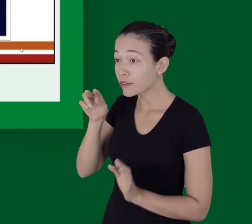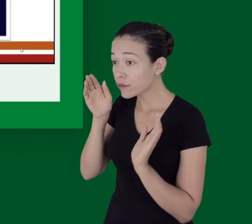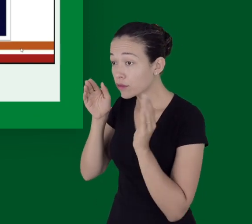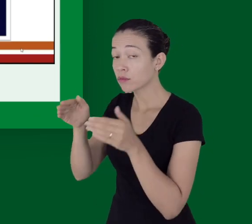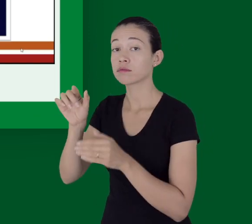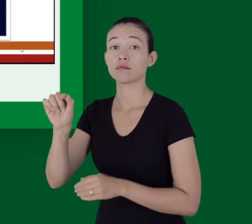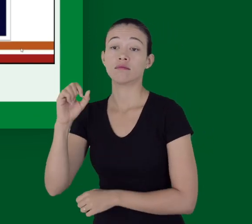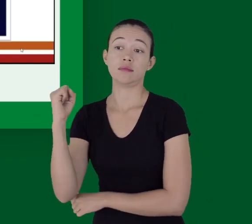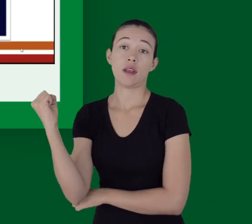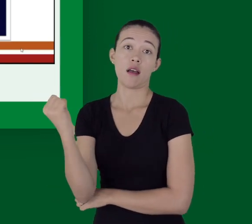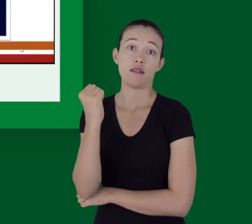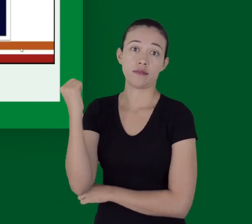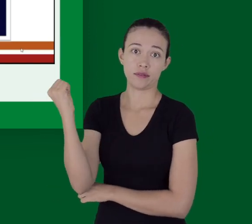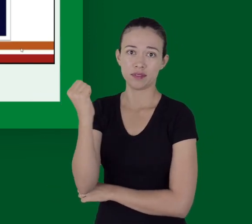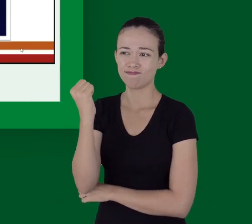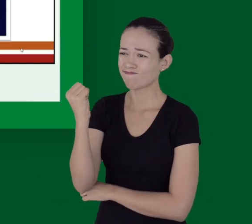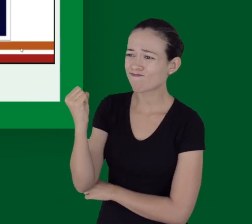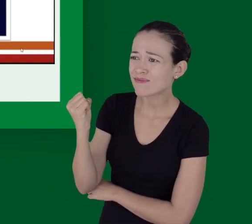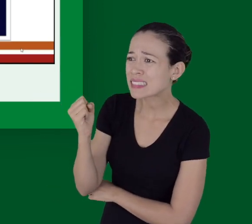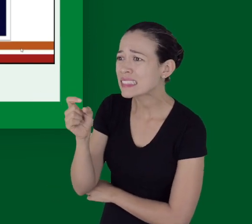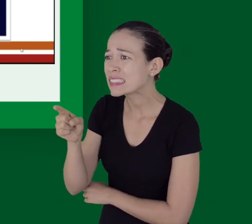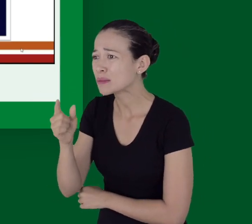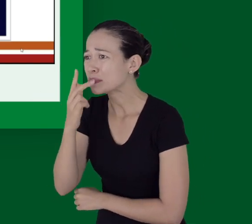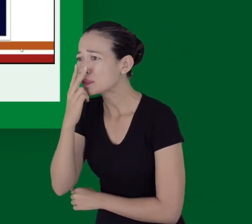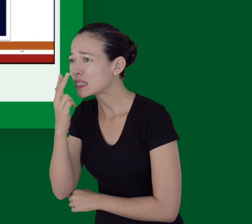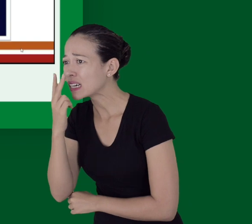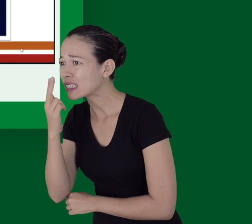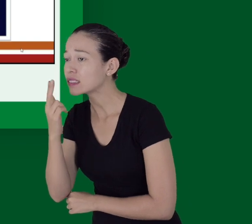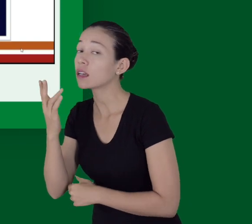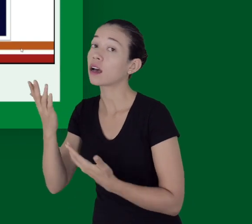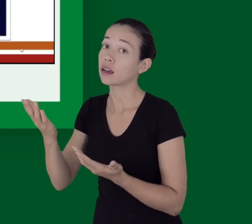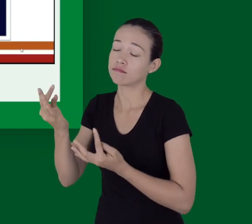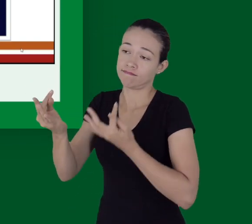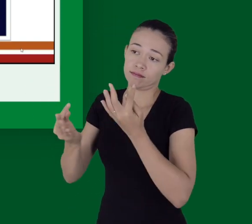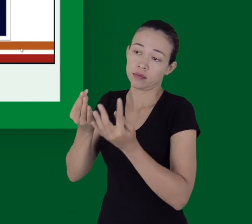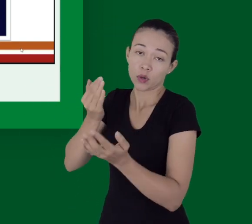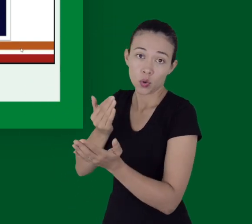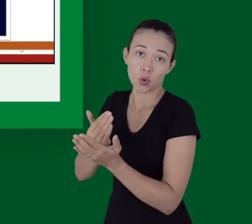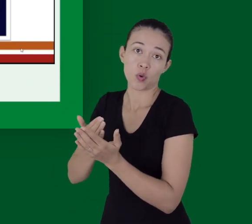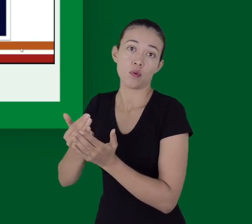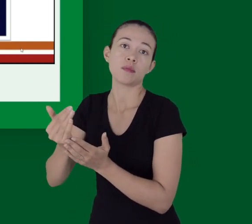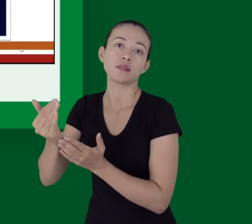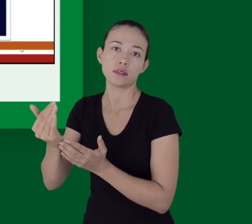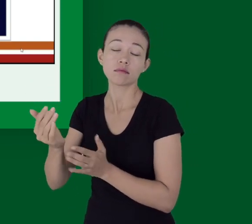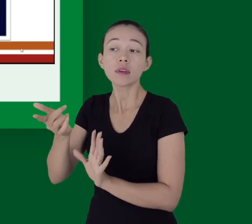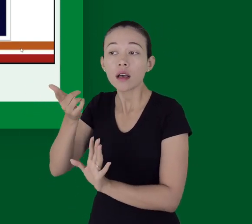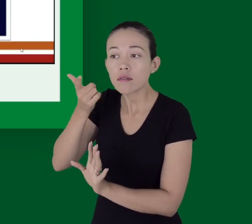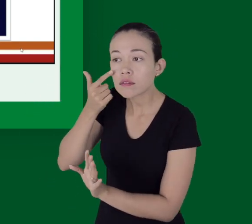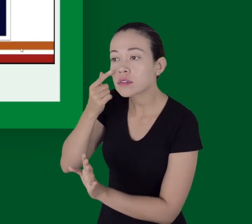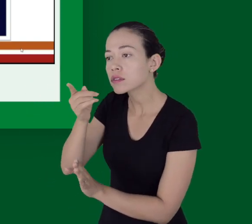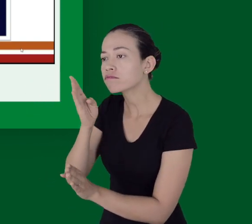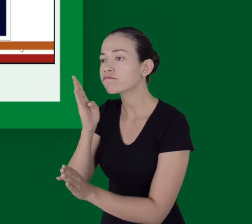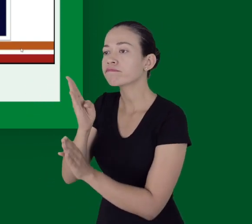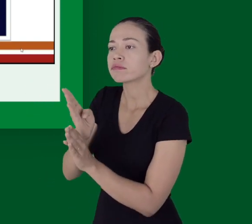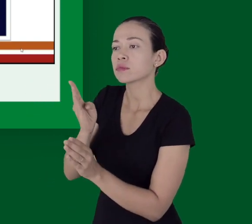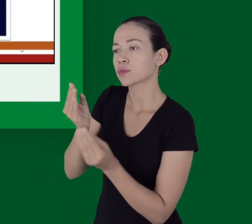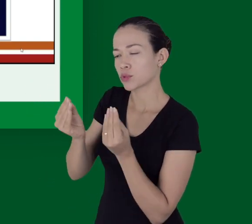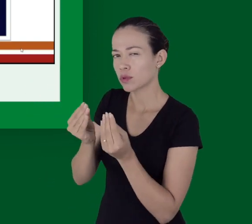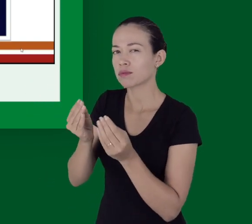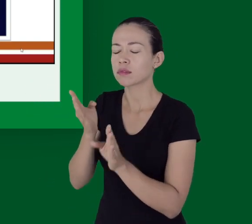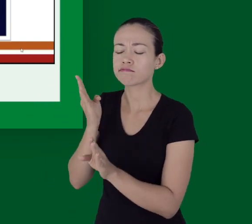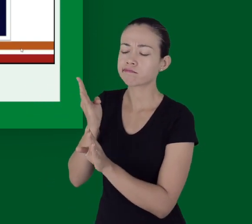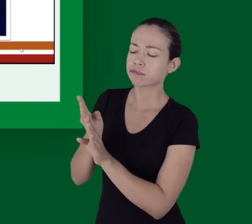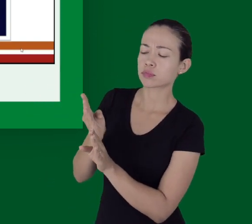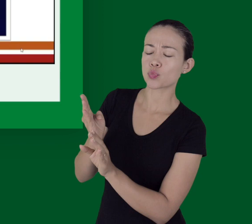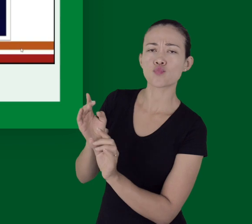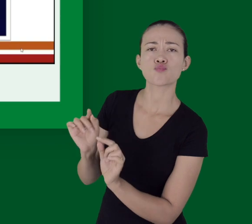paciente e fazer o tratamento. Então, a gente precisa inicialmente descartar esses mais graves. Se a gente não conseguir descartar, aí a gente precisa começar o tratamento e